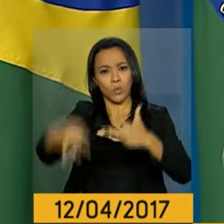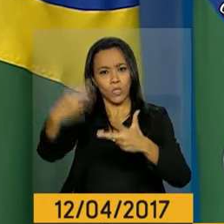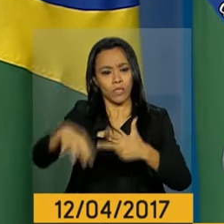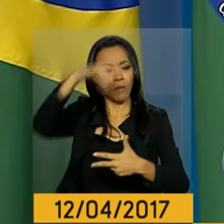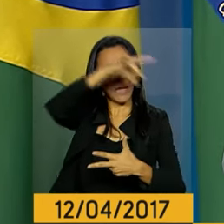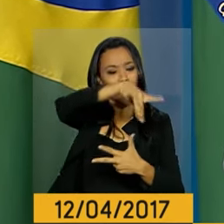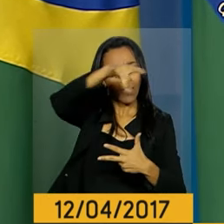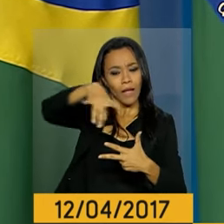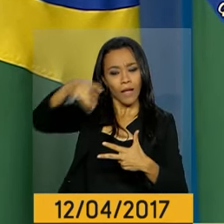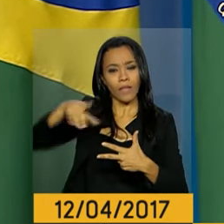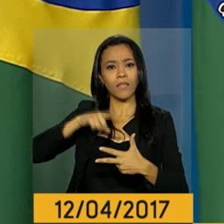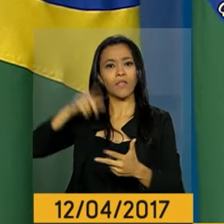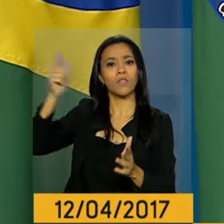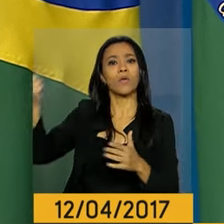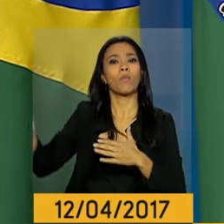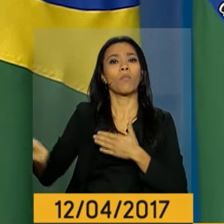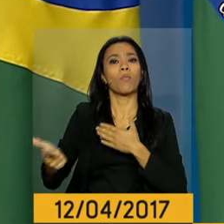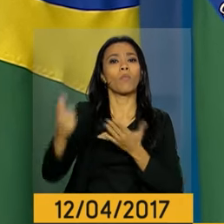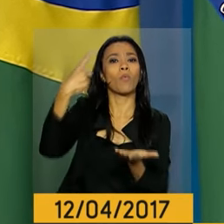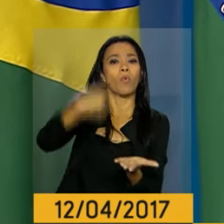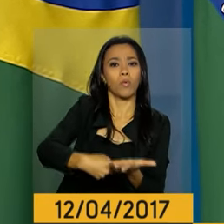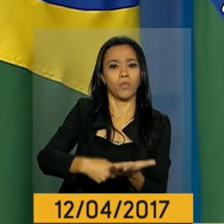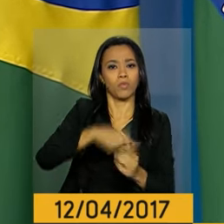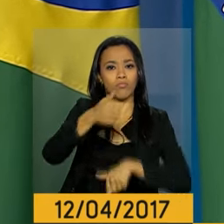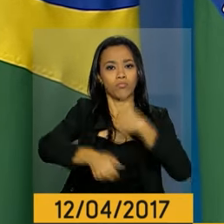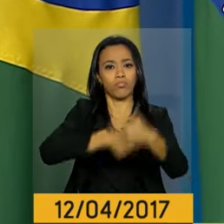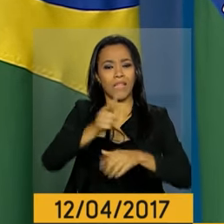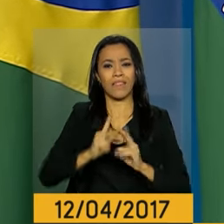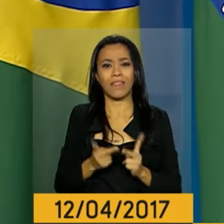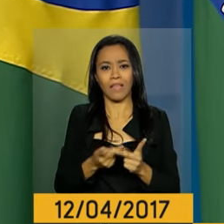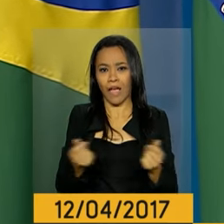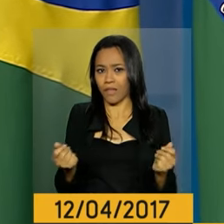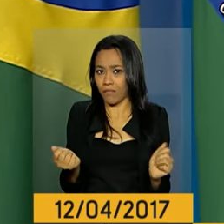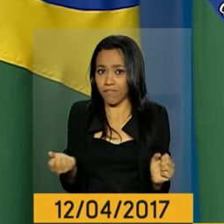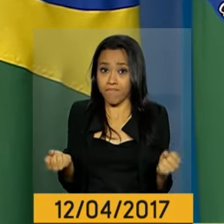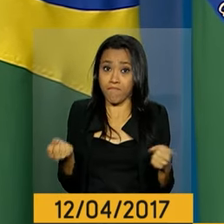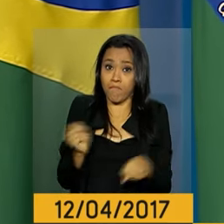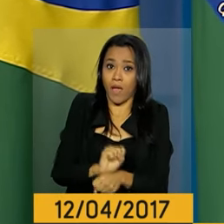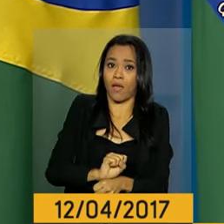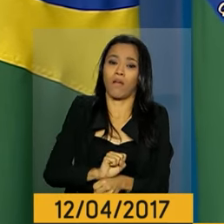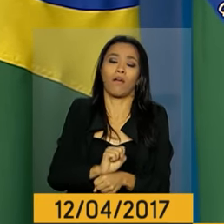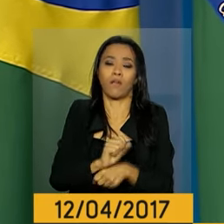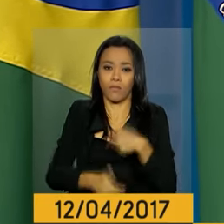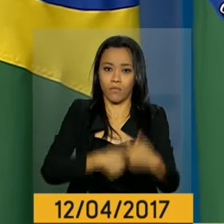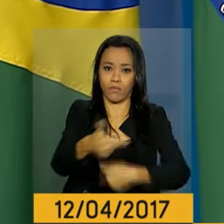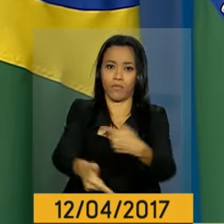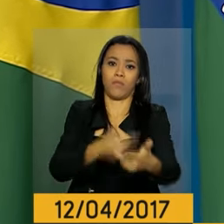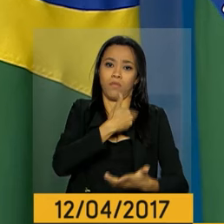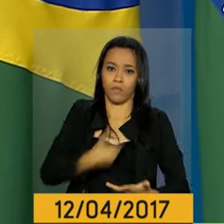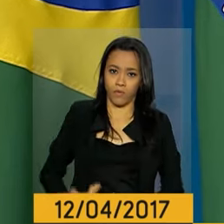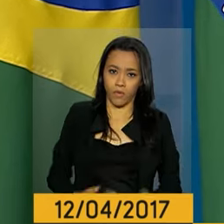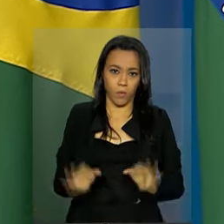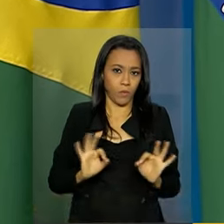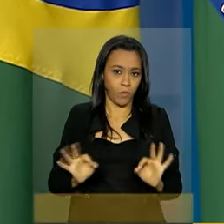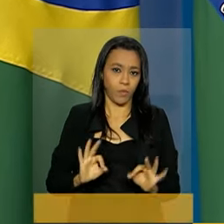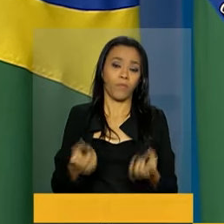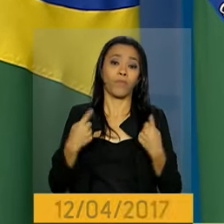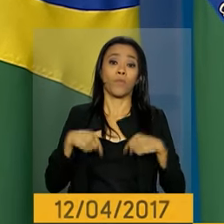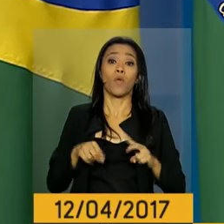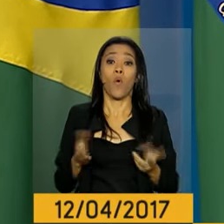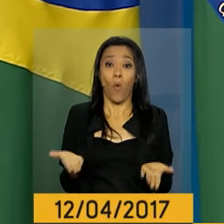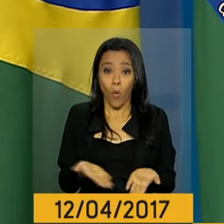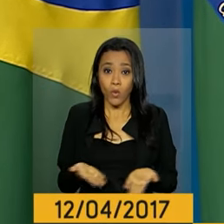vai exercendo as suas funções nada deverá paralisar a atuação governamental Hoje é a segunda